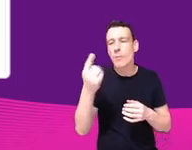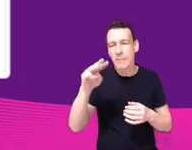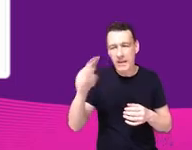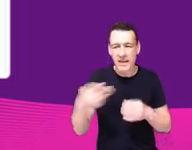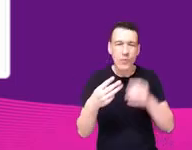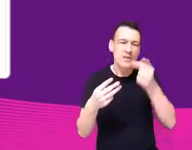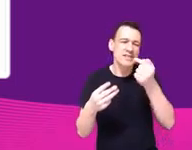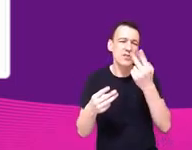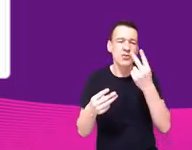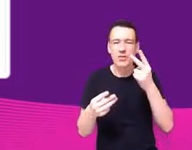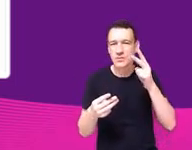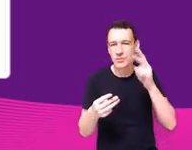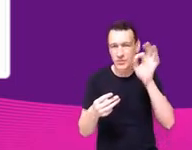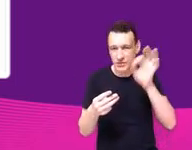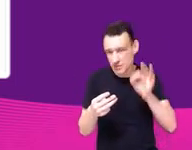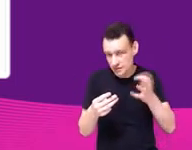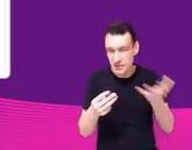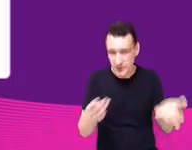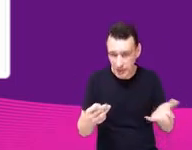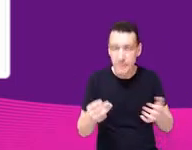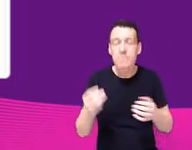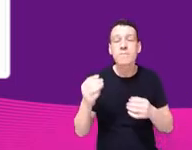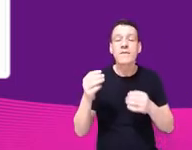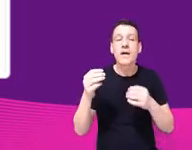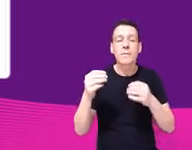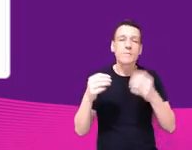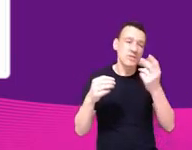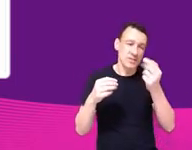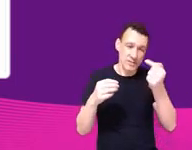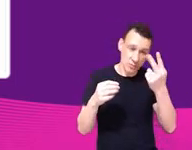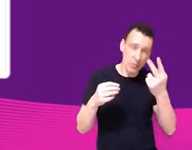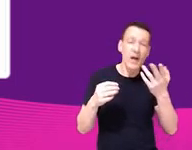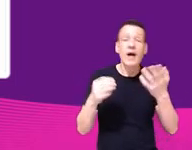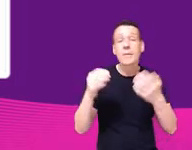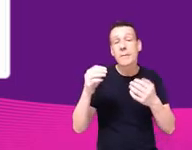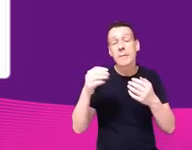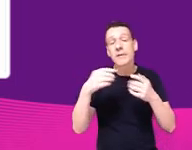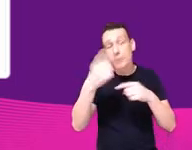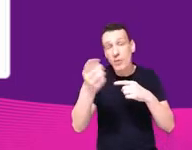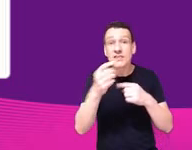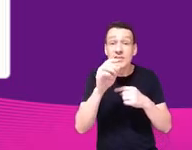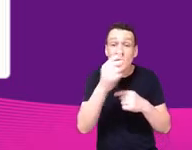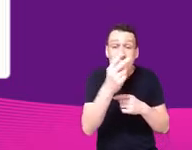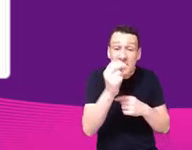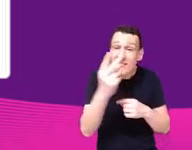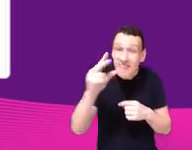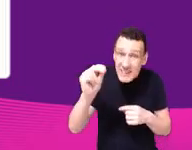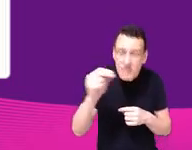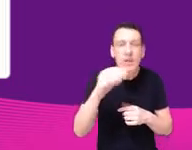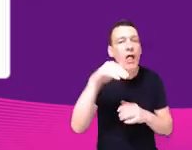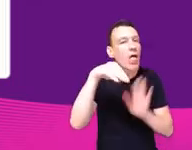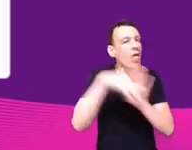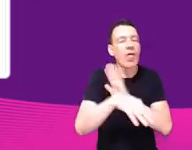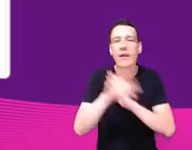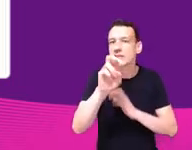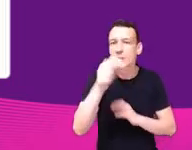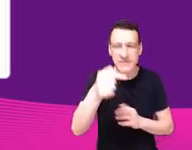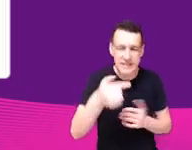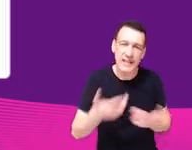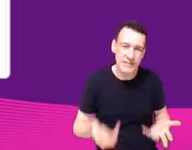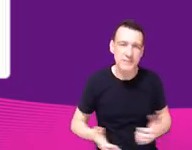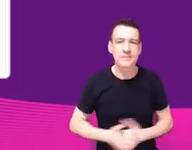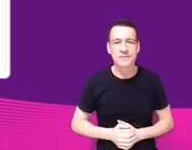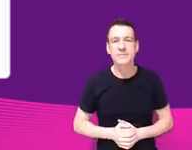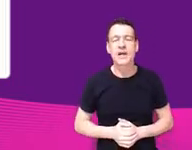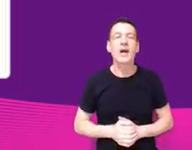em 2019 para 57 em 2020. Algo que acontece na Espanha e que nós